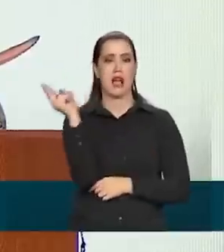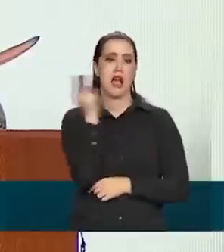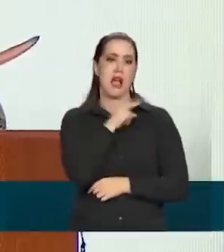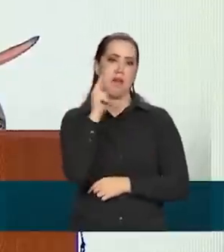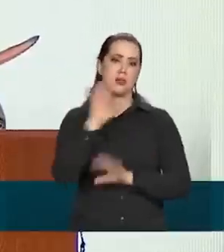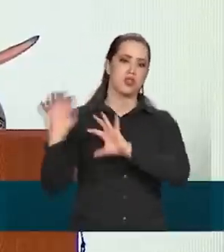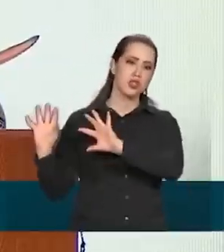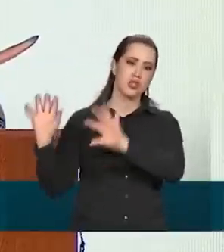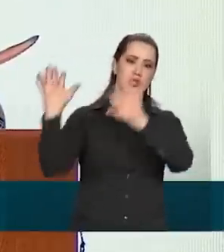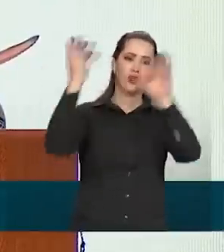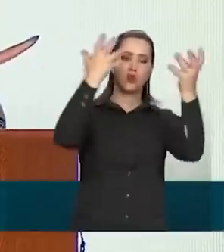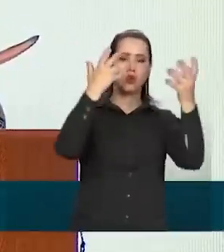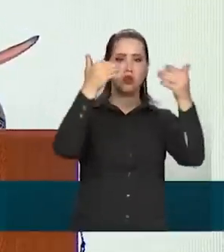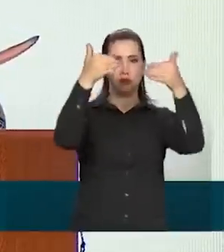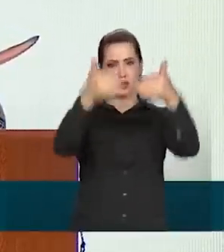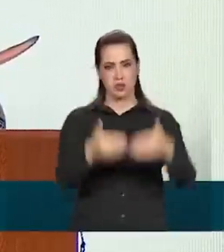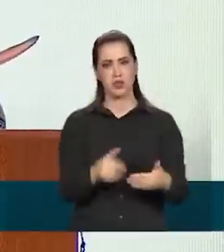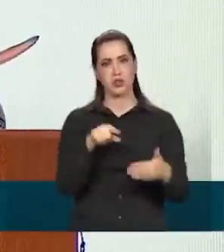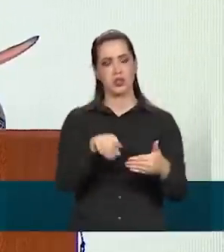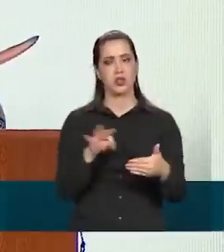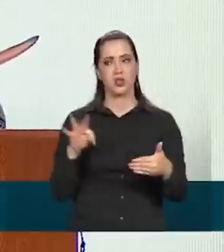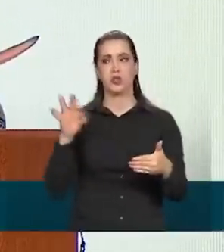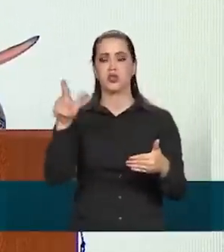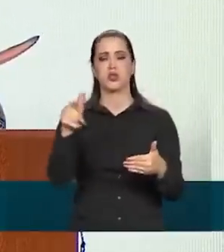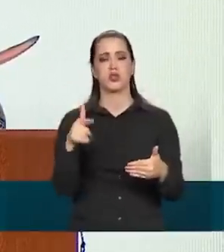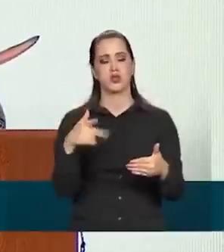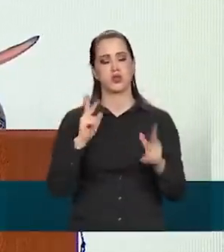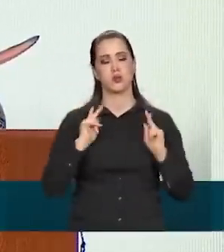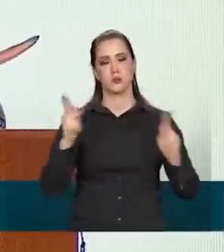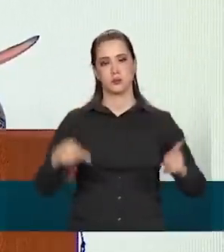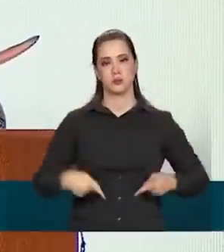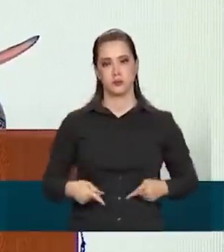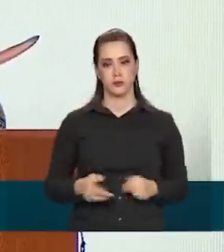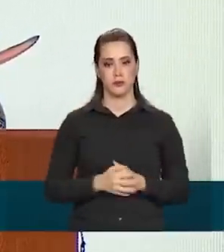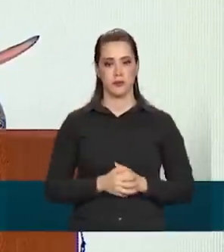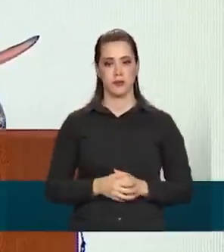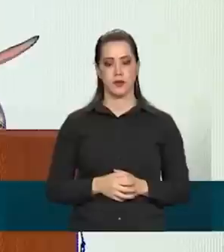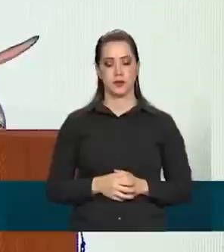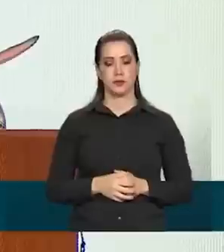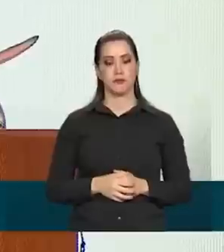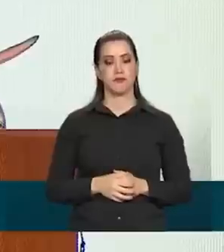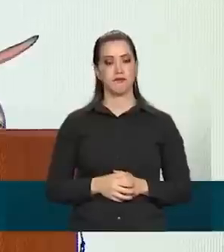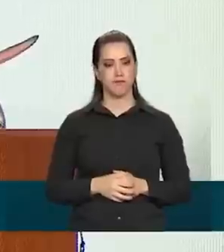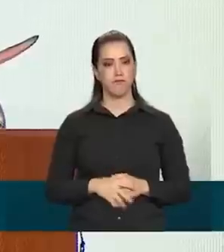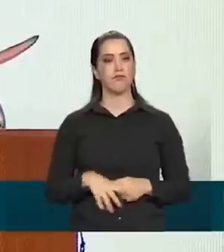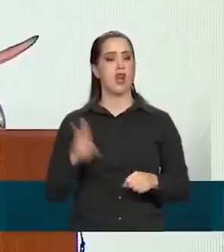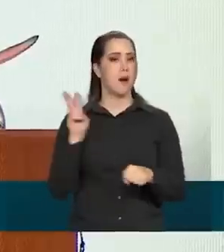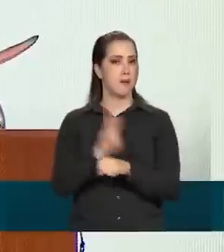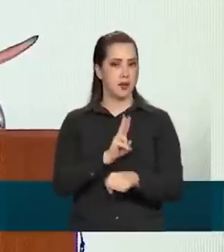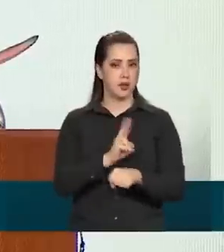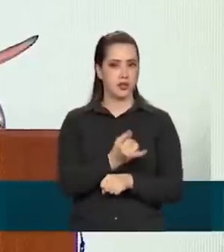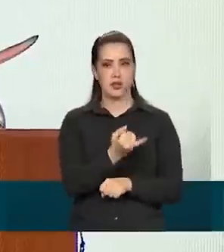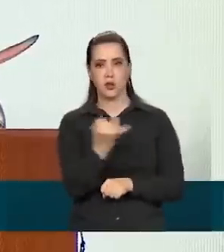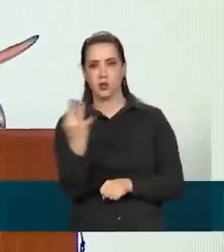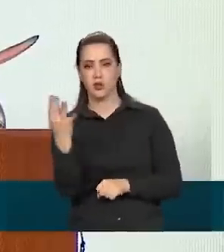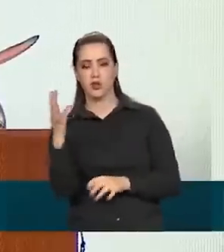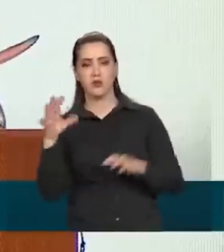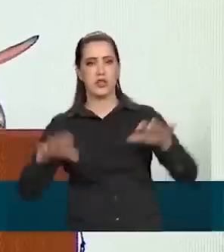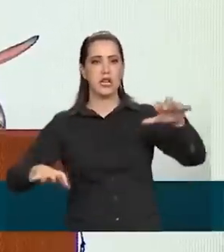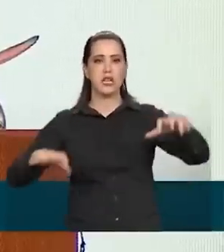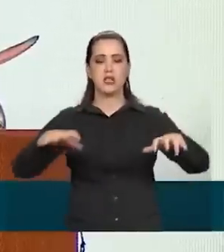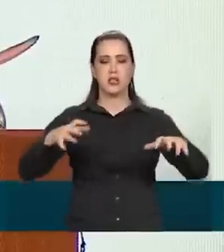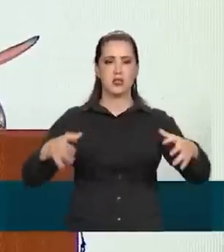emergência climática enfrentada por toda a humanidade. A proteção dos diferentes biomas